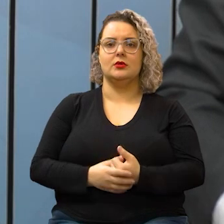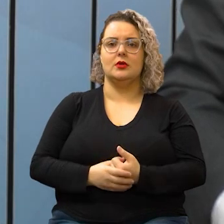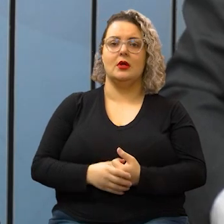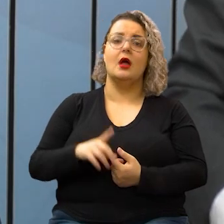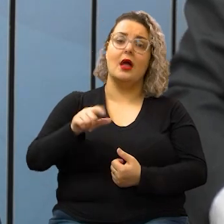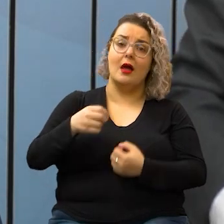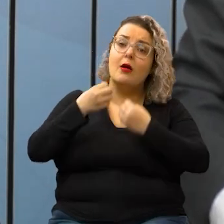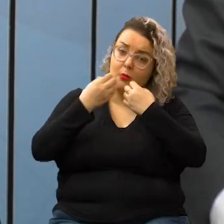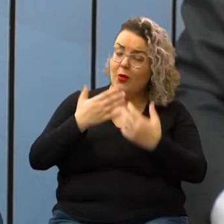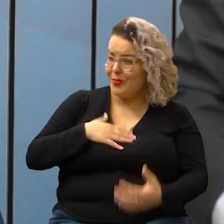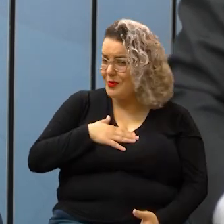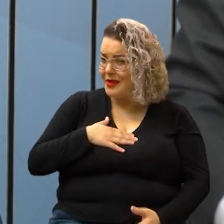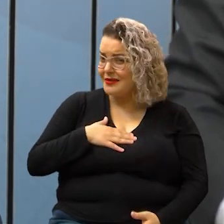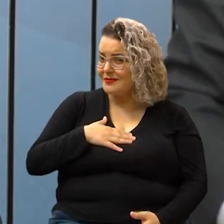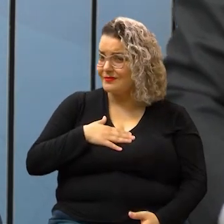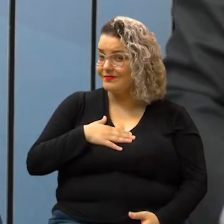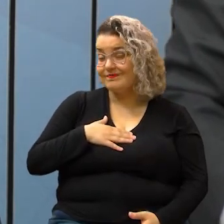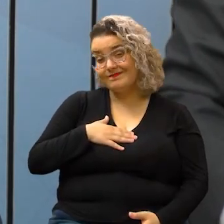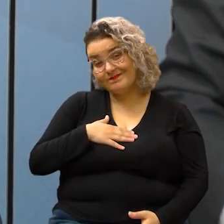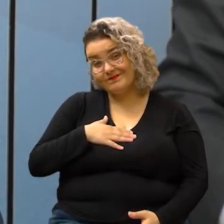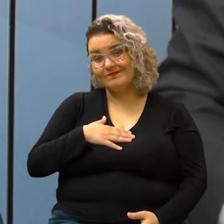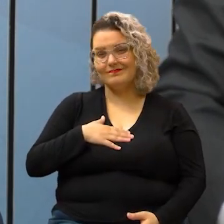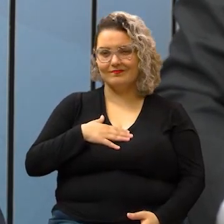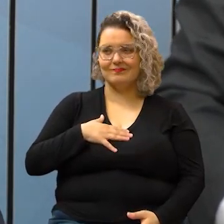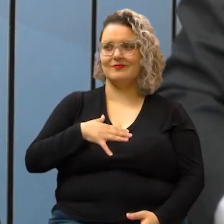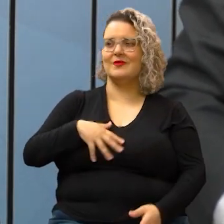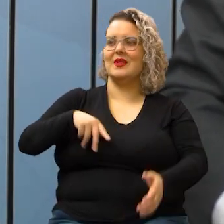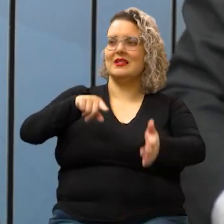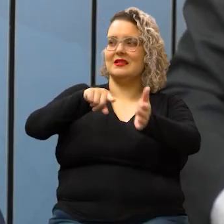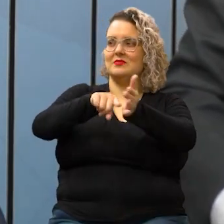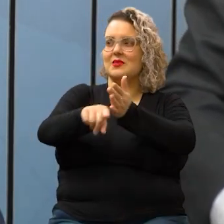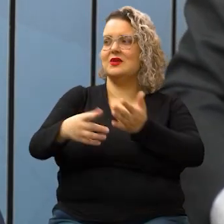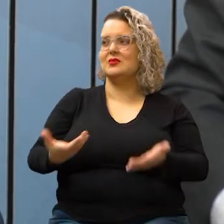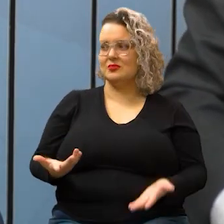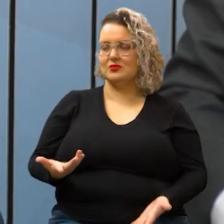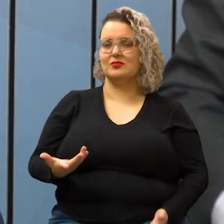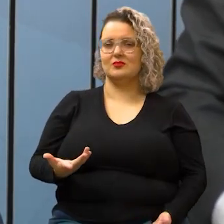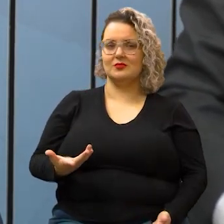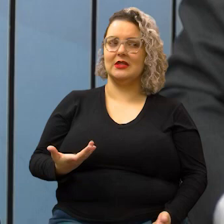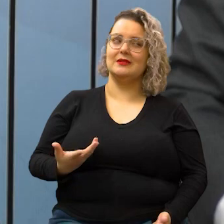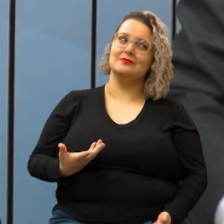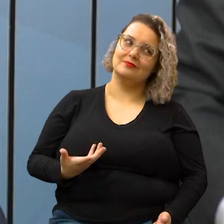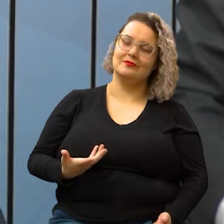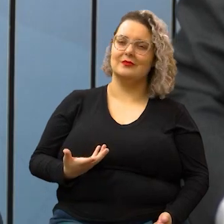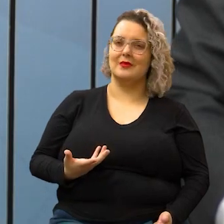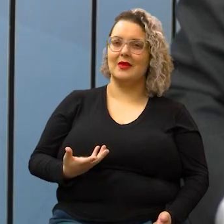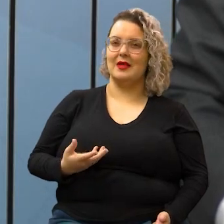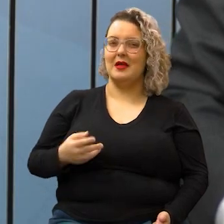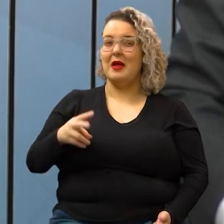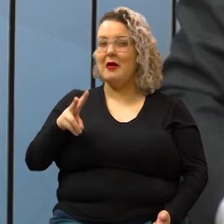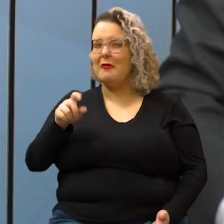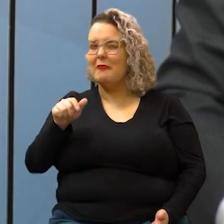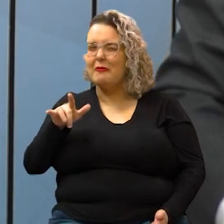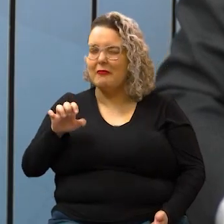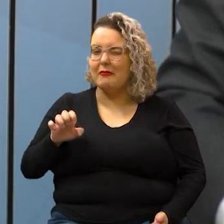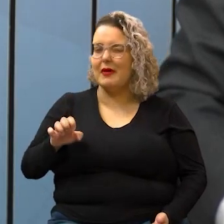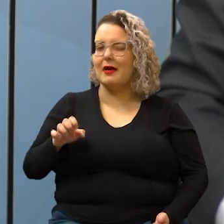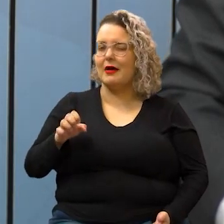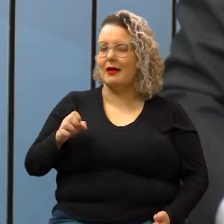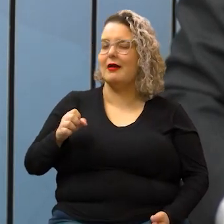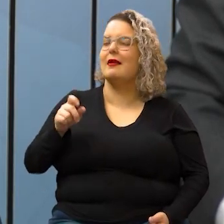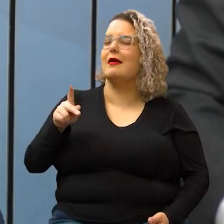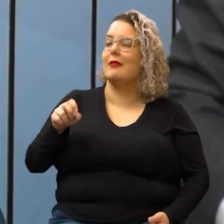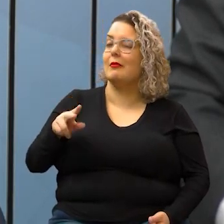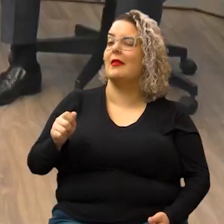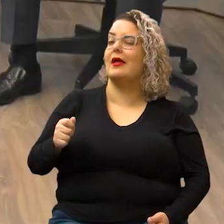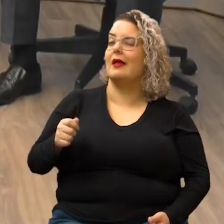bom para mim? Essa pergunta, ou vale a pena o risco? Não sei,